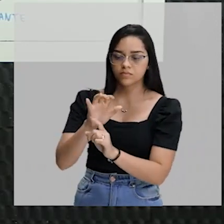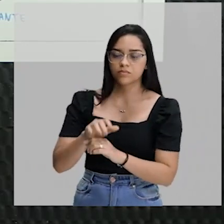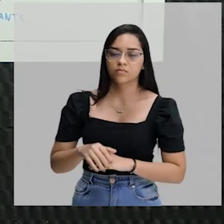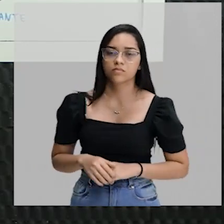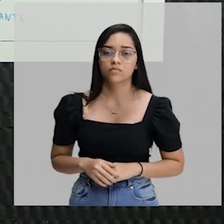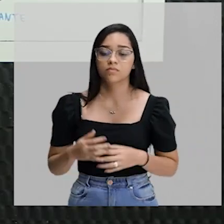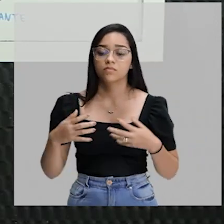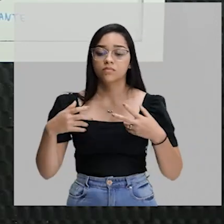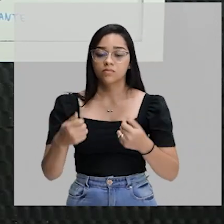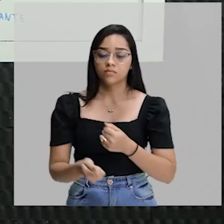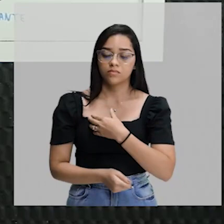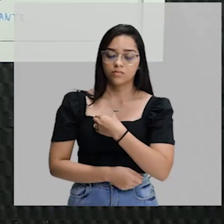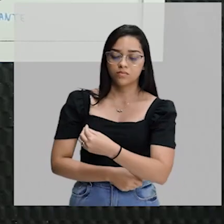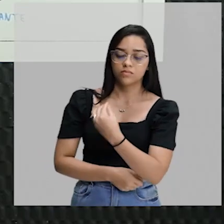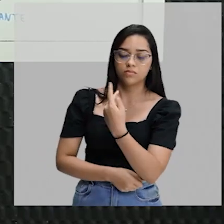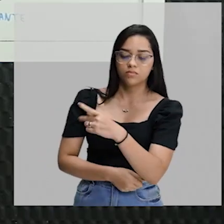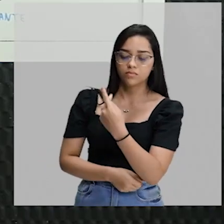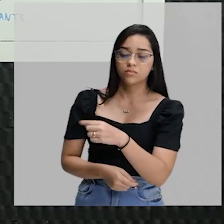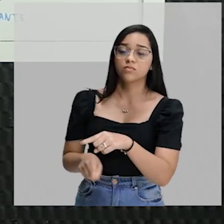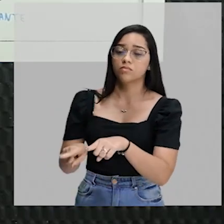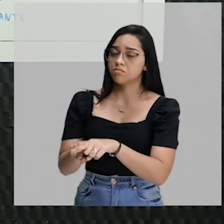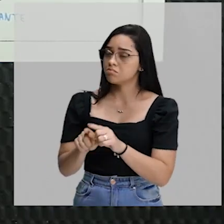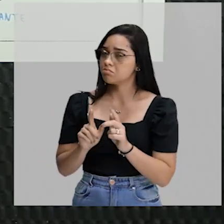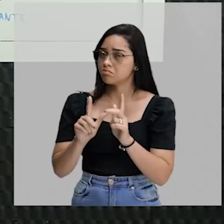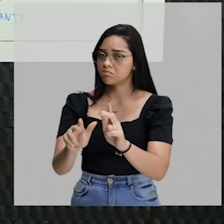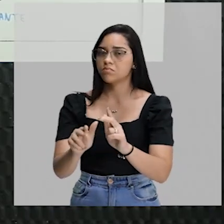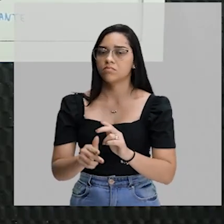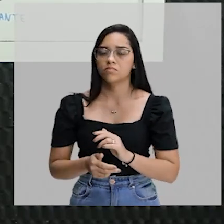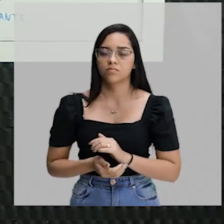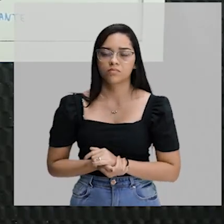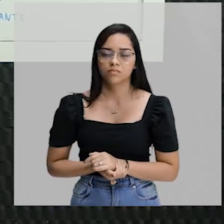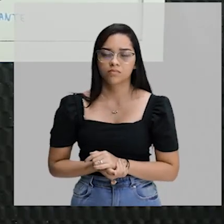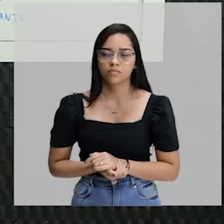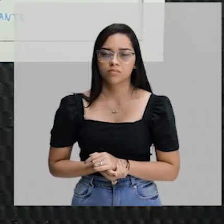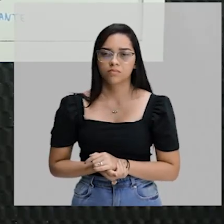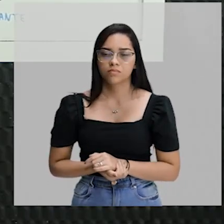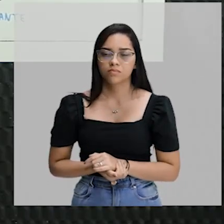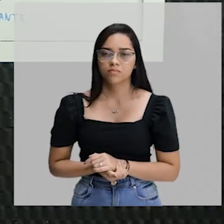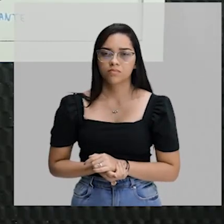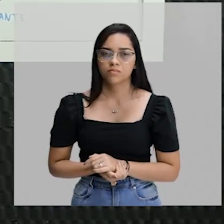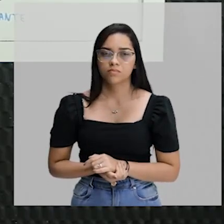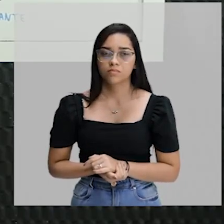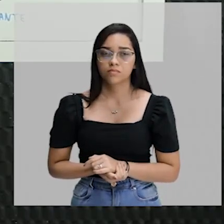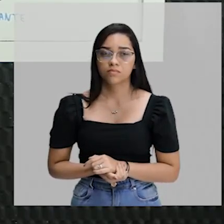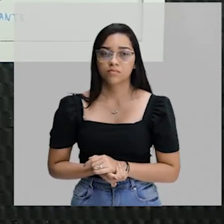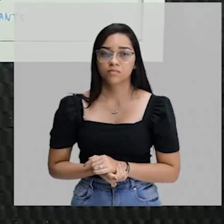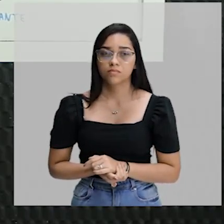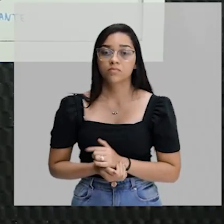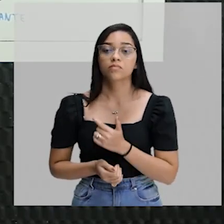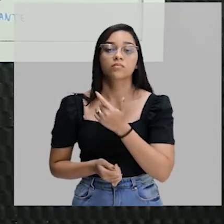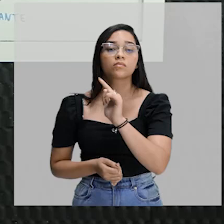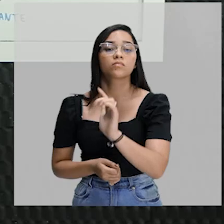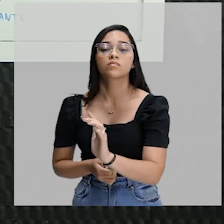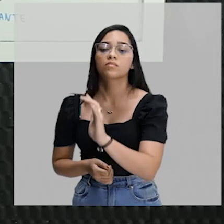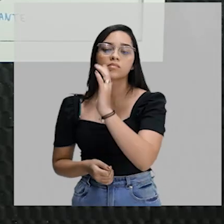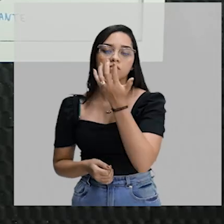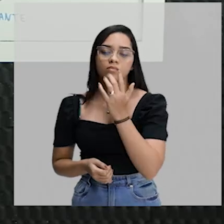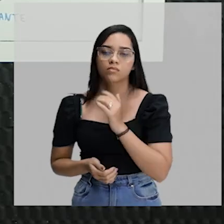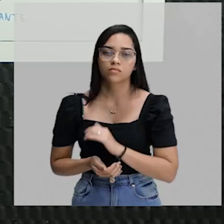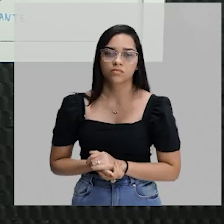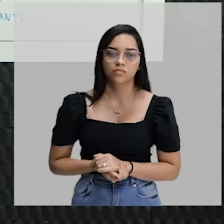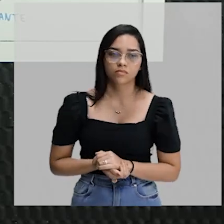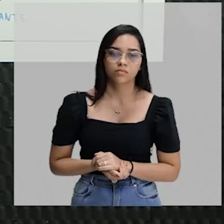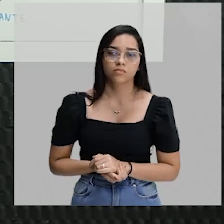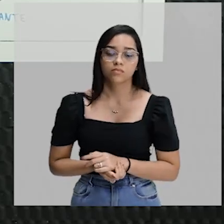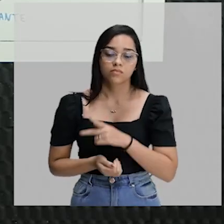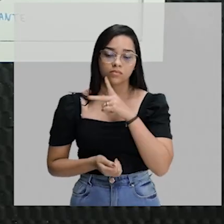e todos os filhos dela são também afetados, certo? Nessa outra situação, o